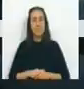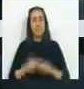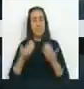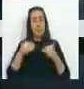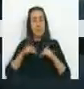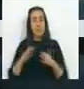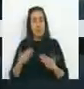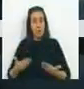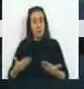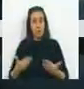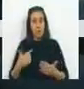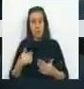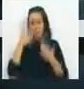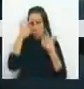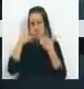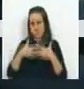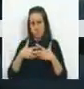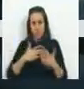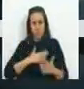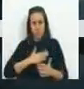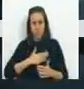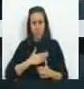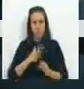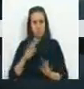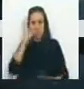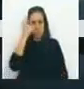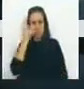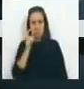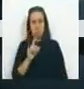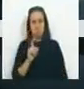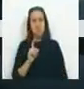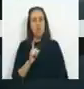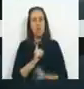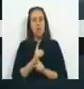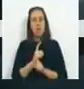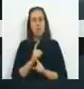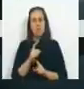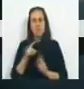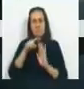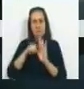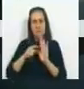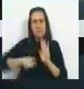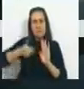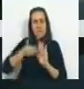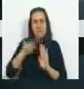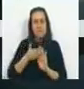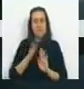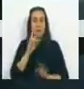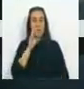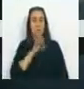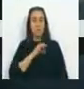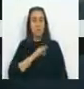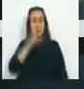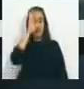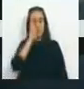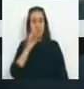Mas agora, e sem querer duvidar, não é isso que está em causa, da premência da medida, a senhora ministra também já